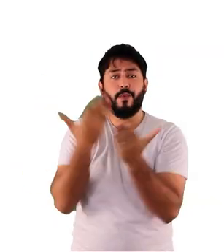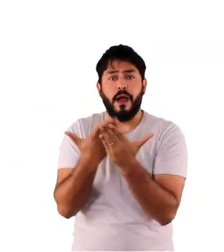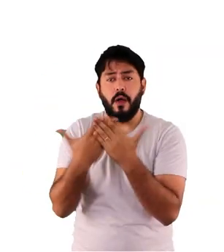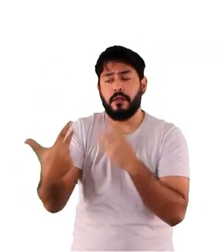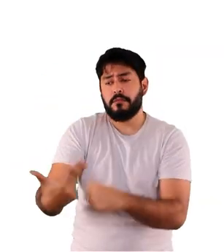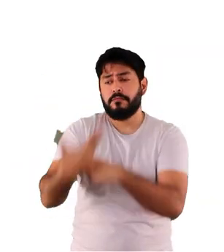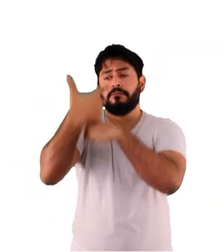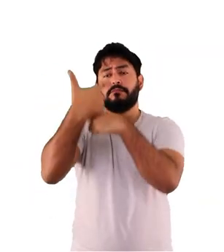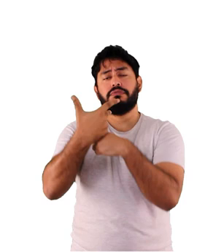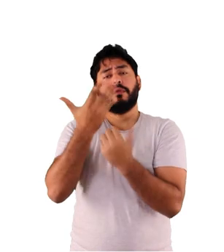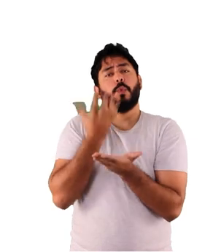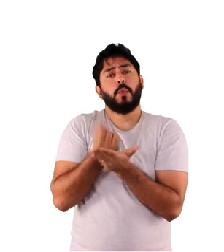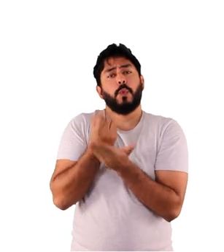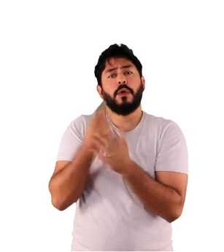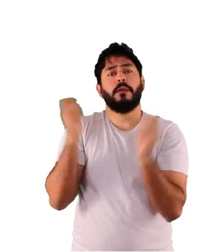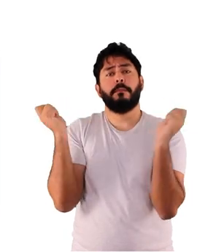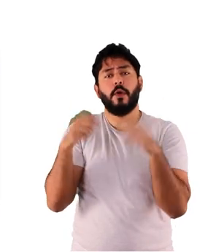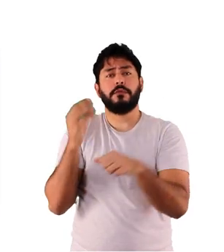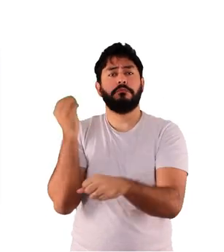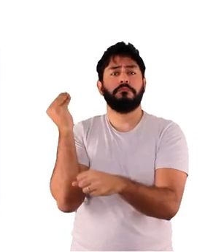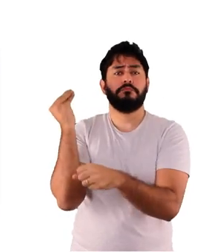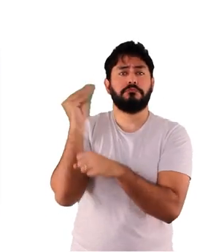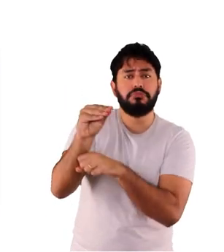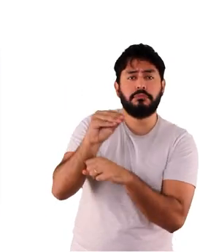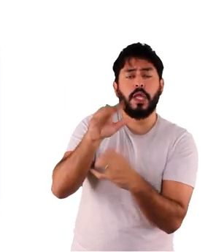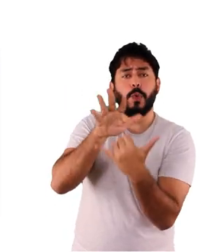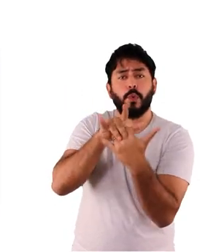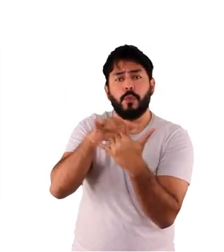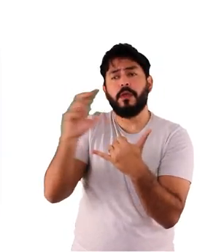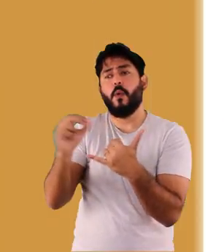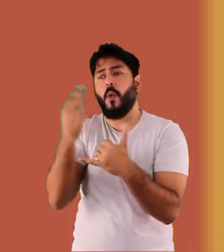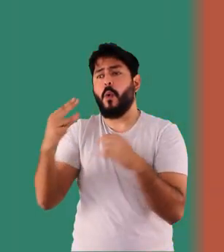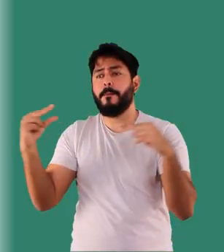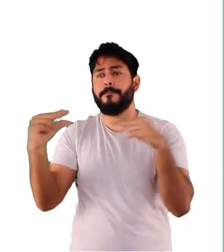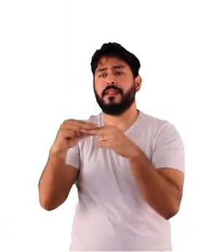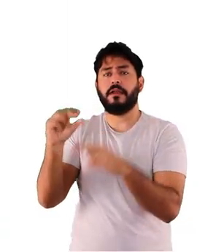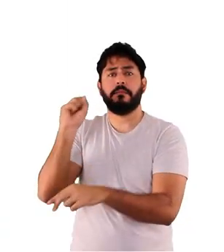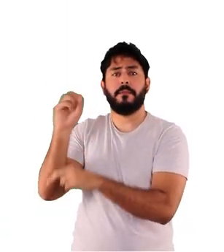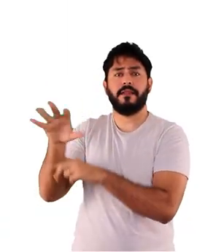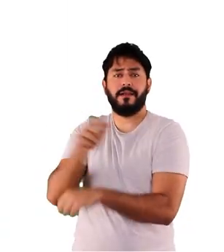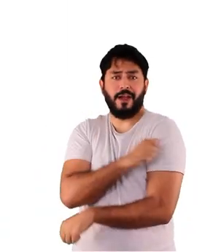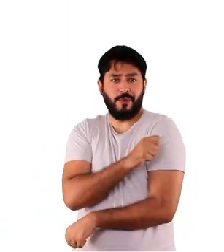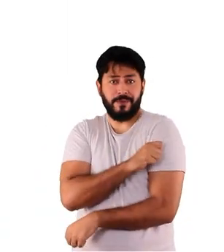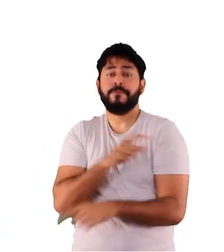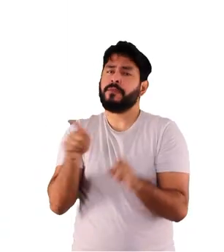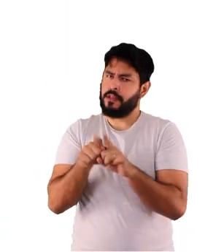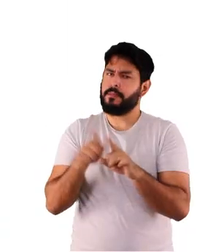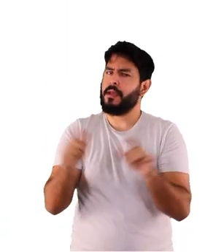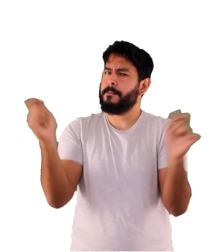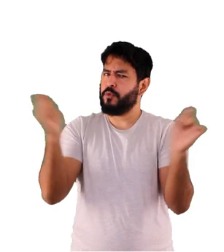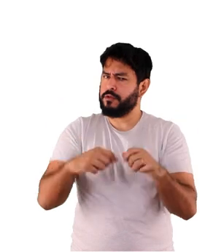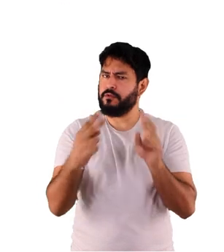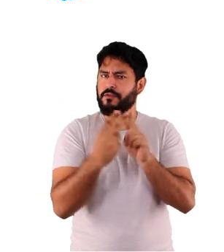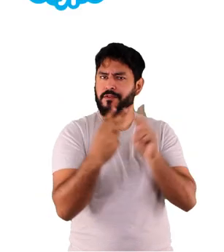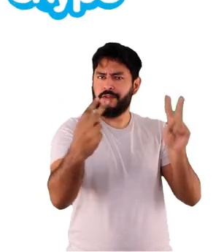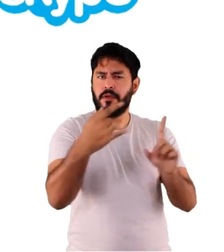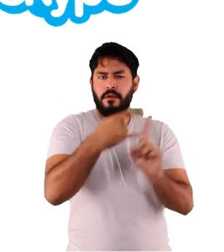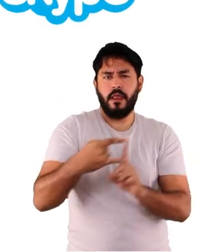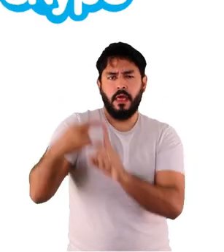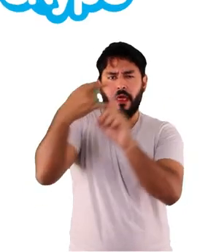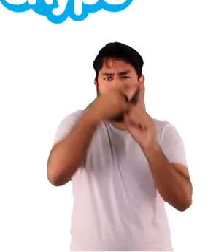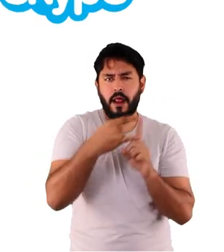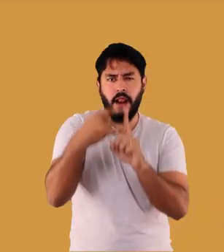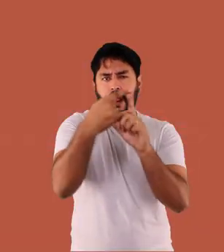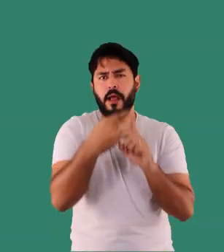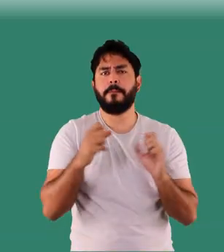gravadas e disponibilizadas em plataformas como YouTube ou até por meio de pendrive. Mas também é possível ter aulas online, por meio